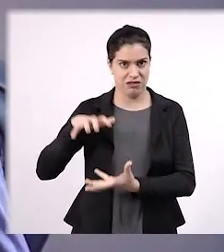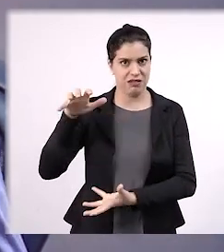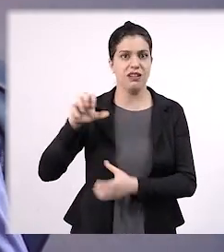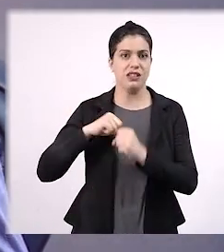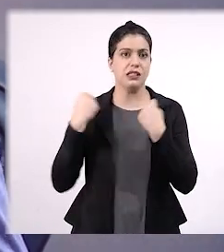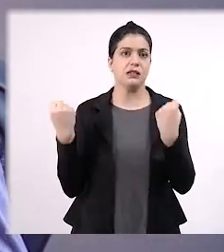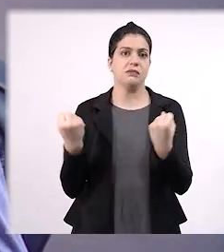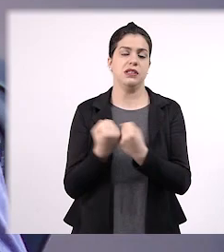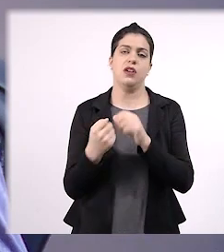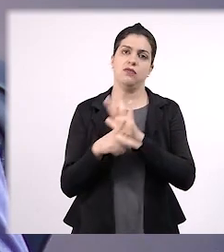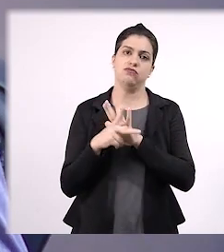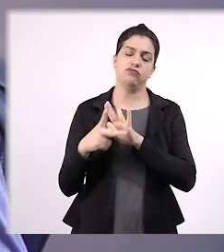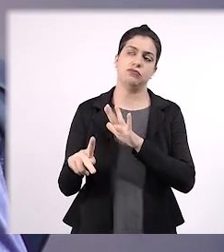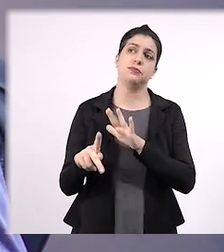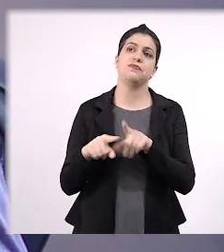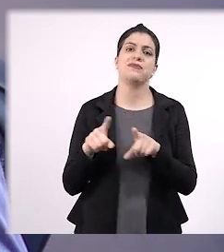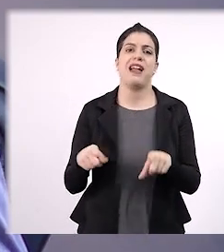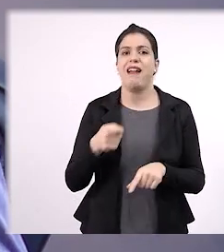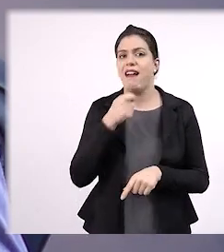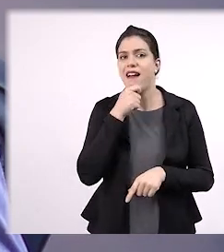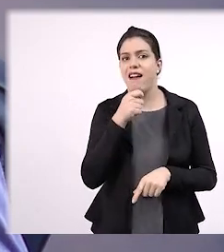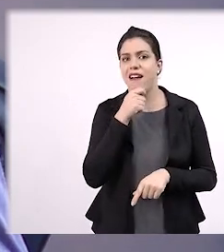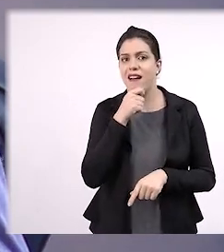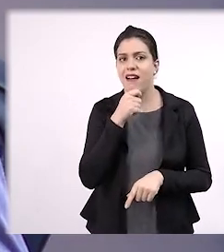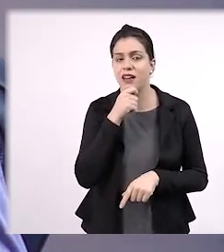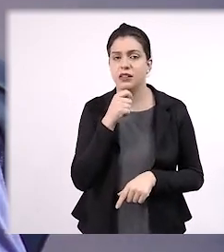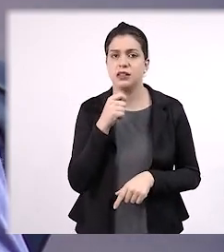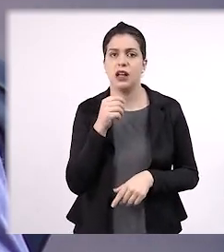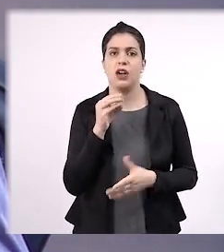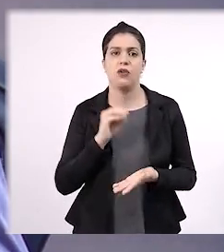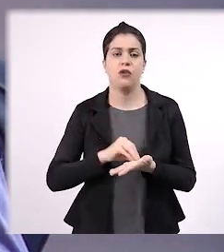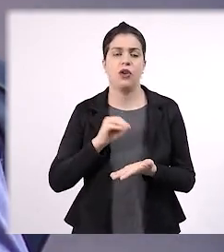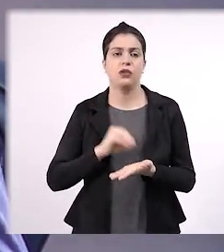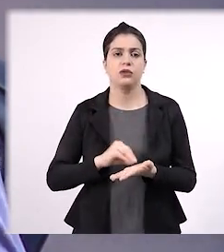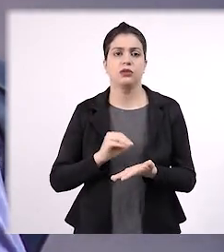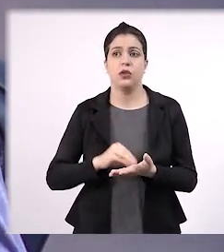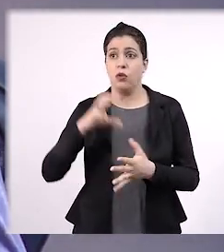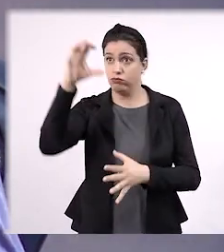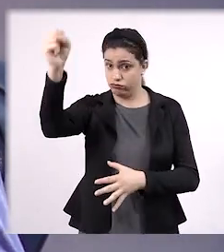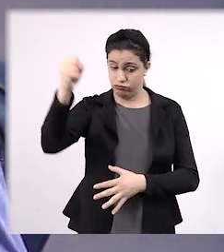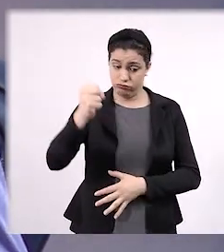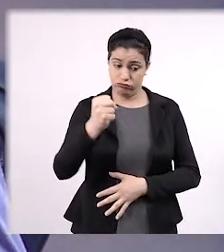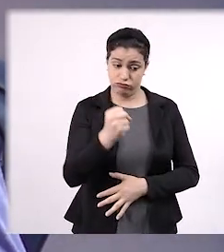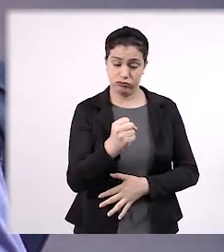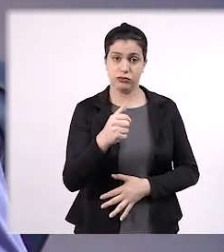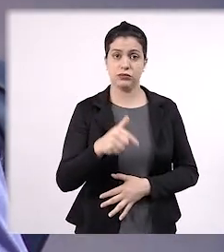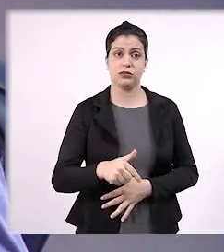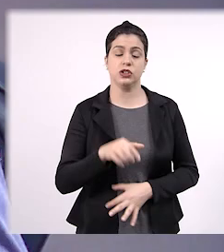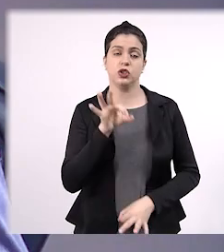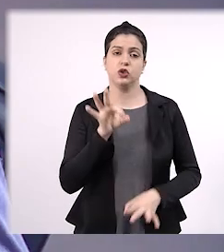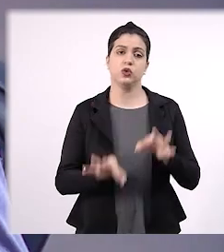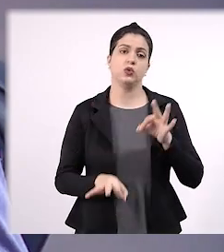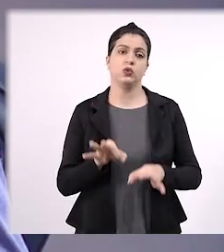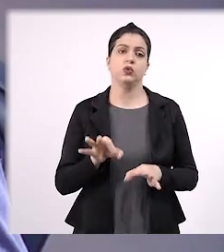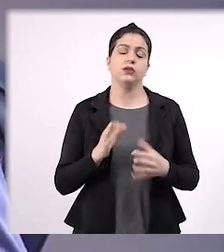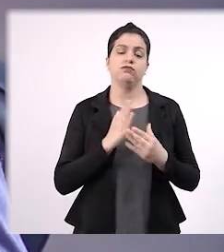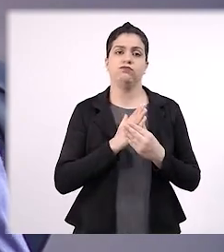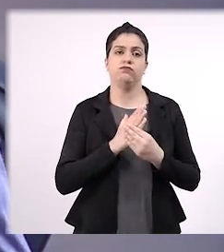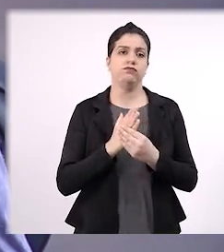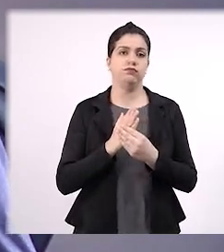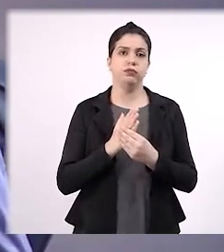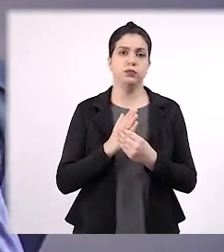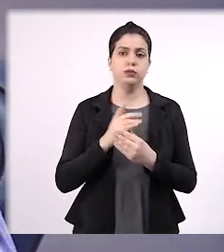Idosa, que ainda está pendente de interiorização, né, de trazer esse tratado tratado para o ordenamento jurídico